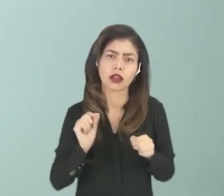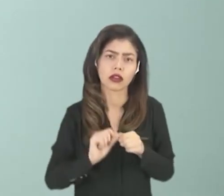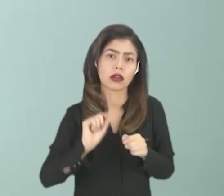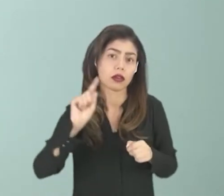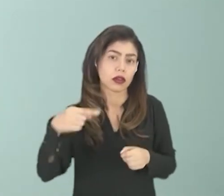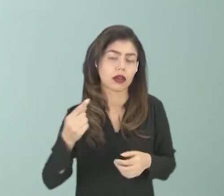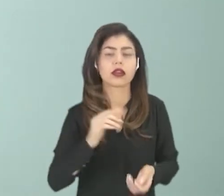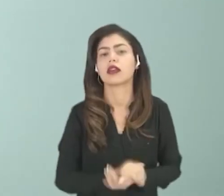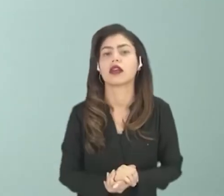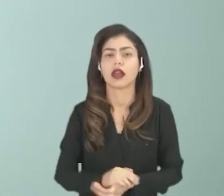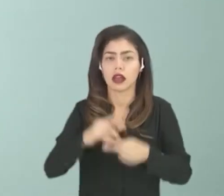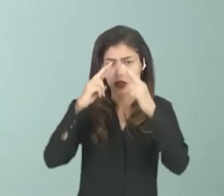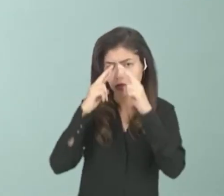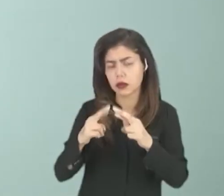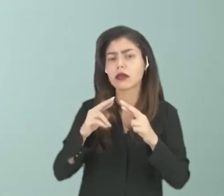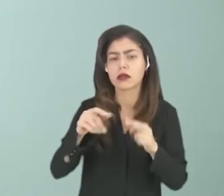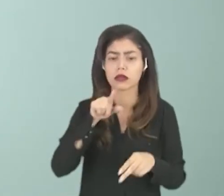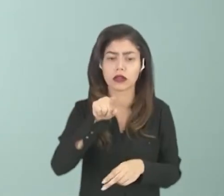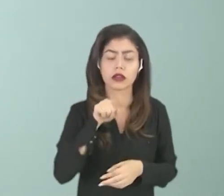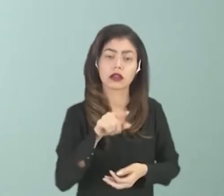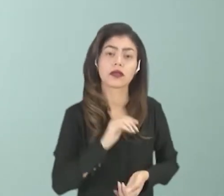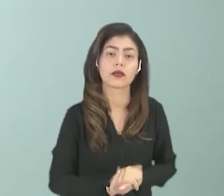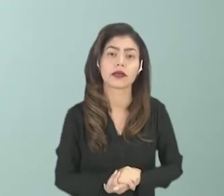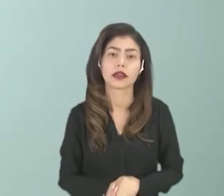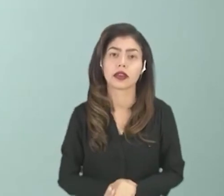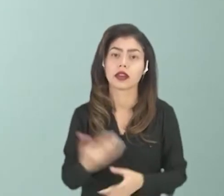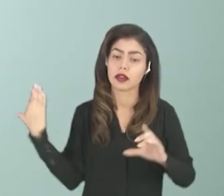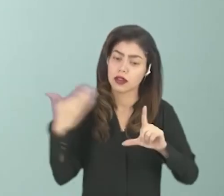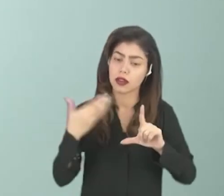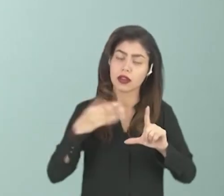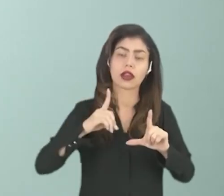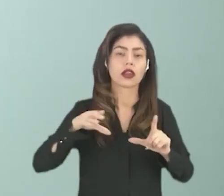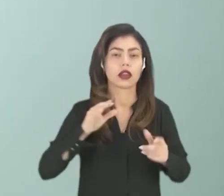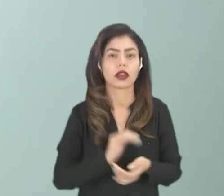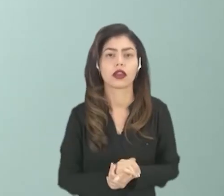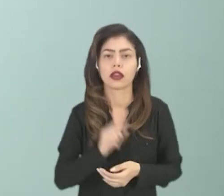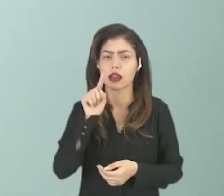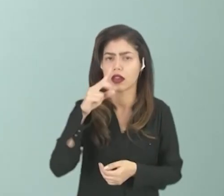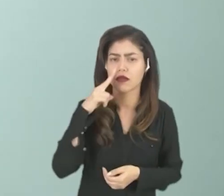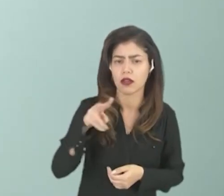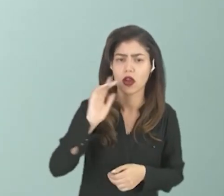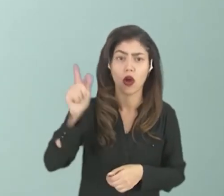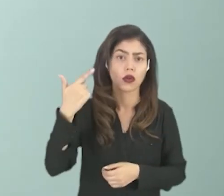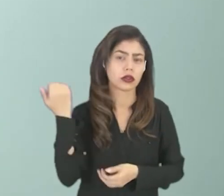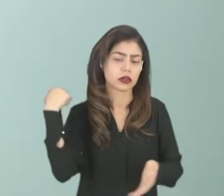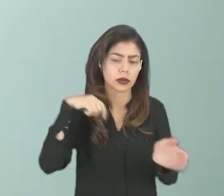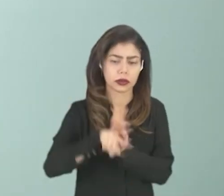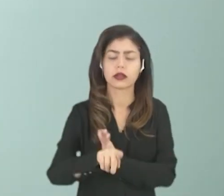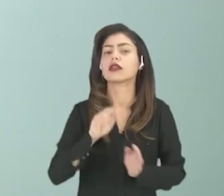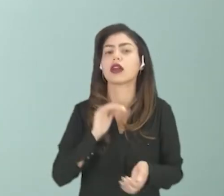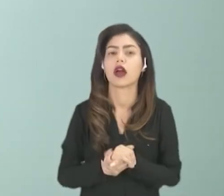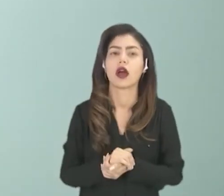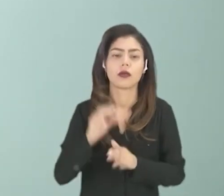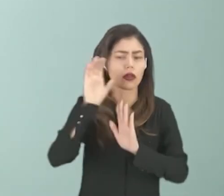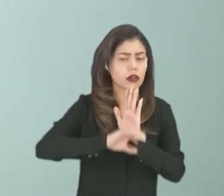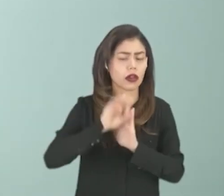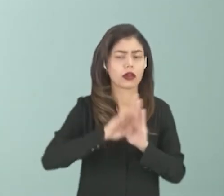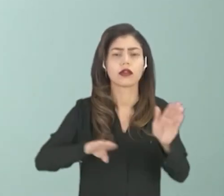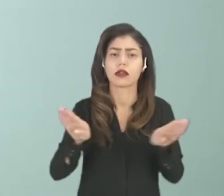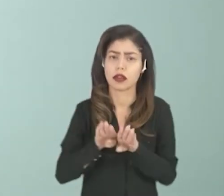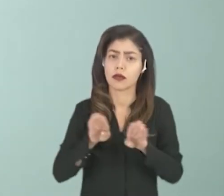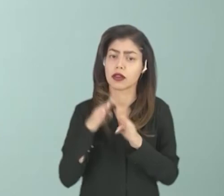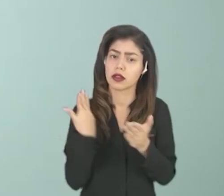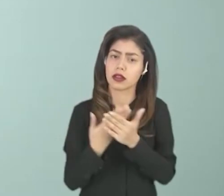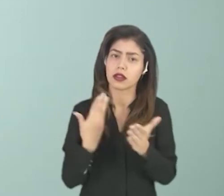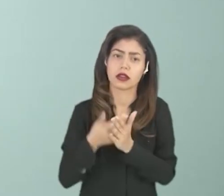da regulamentação a respeito disso E aí eu vou pedir que você acessar a plataforma e do para ver outras questões sobre o conteúdo e